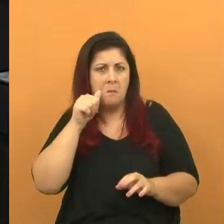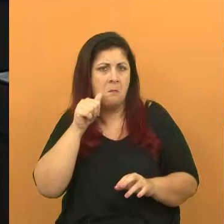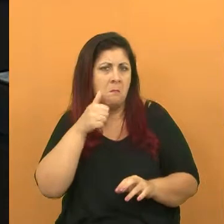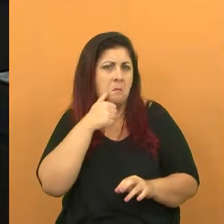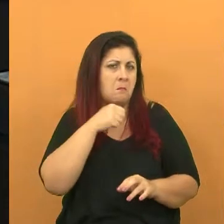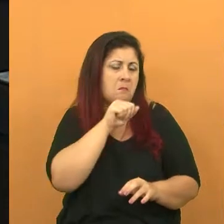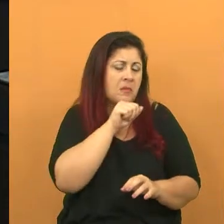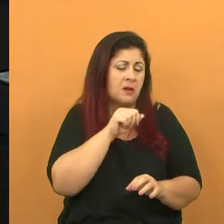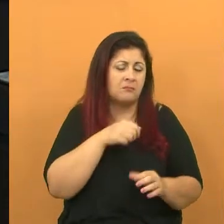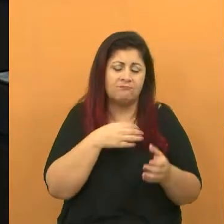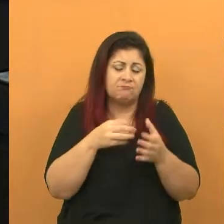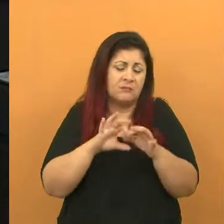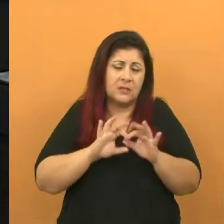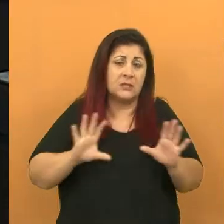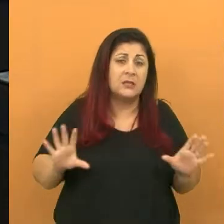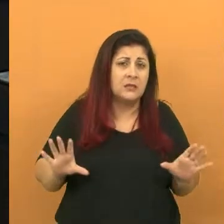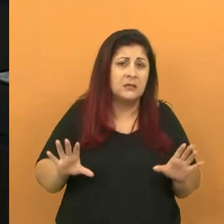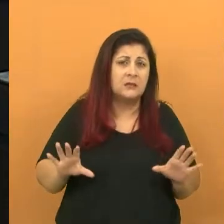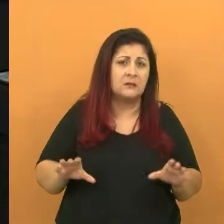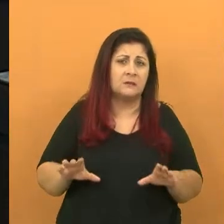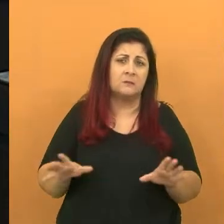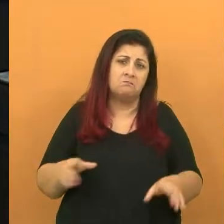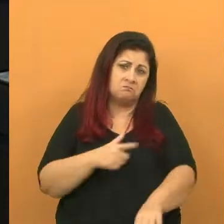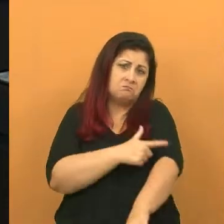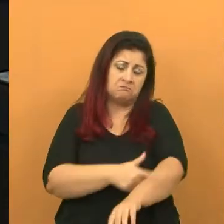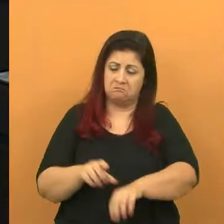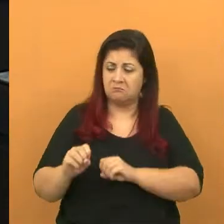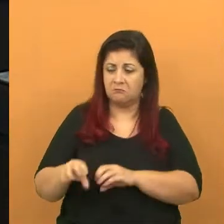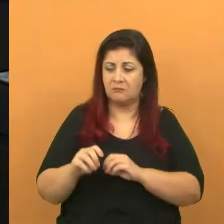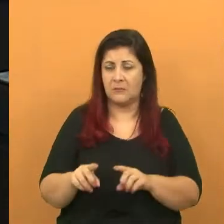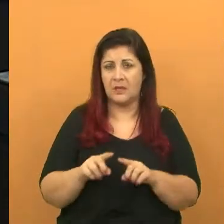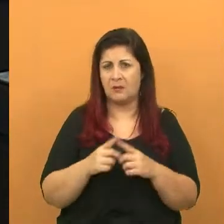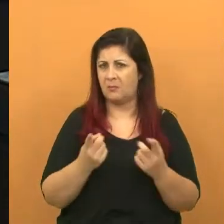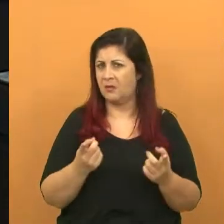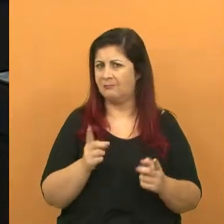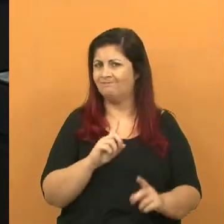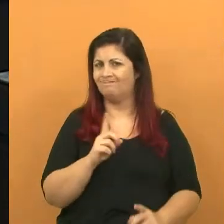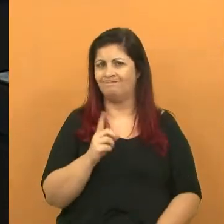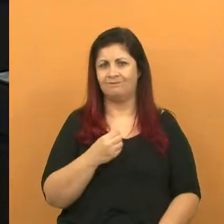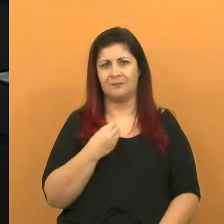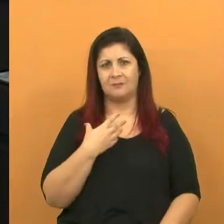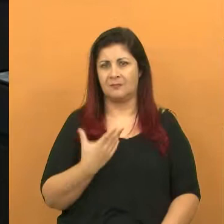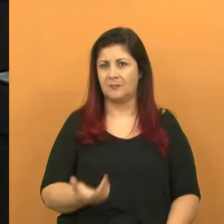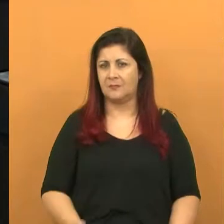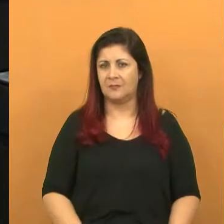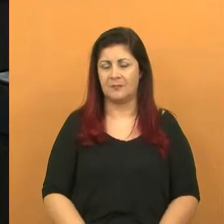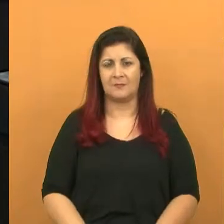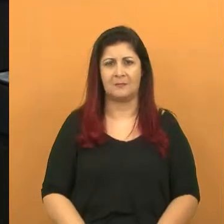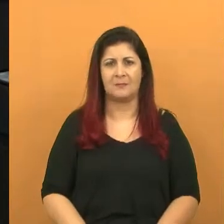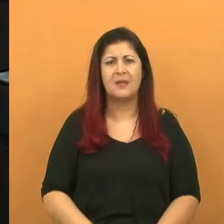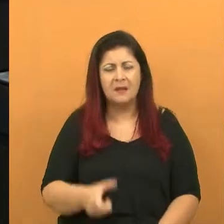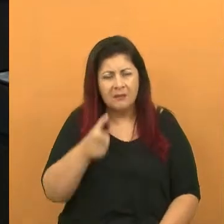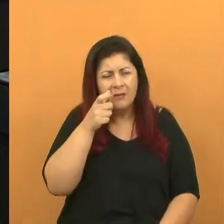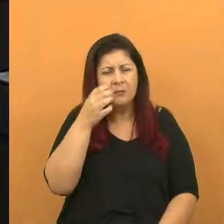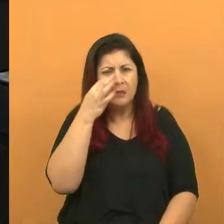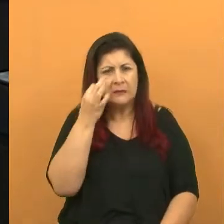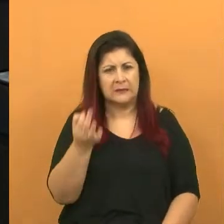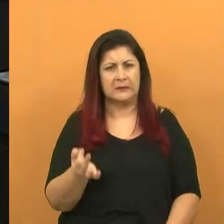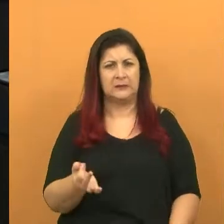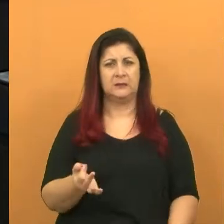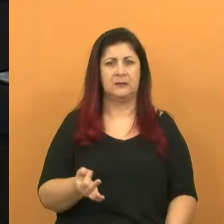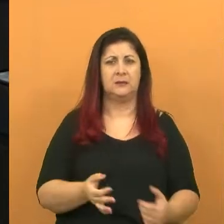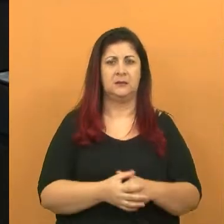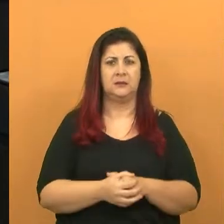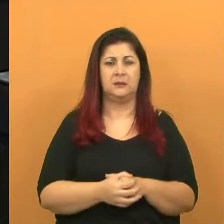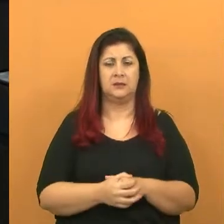filho, faça o que quiser dos seus filhos, mas não é saudável. Veja isso com carinho, atente